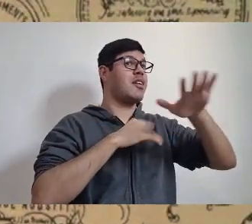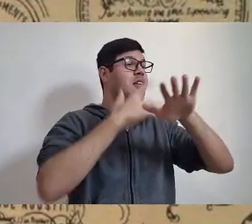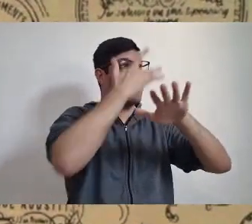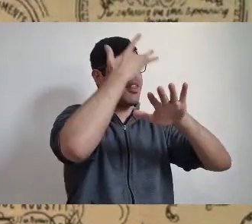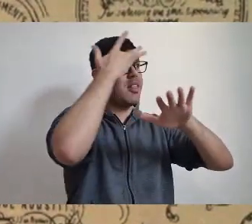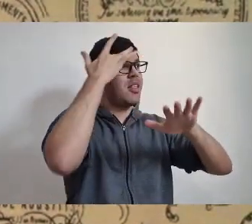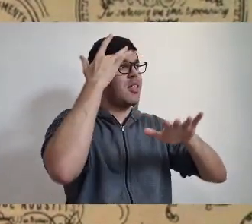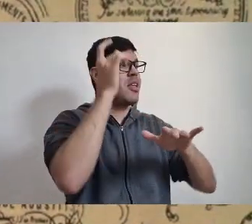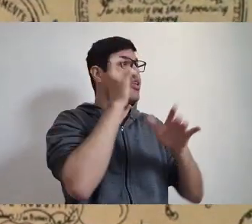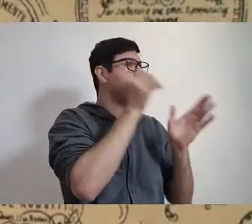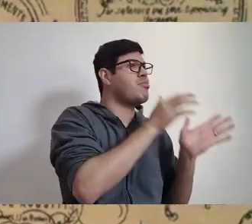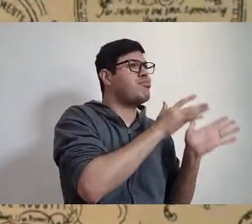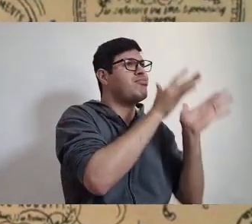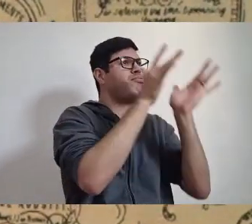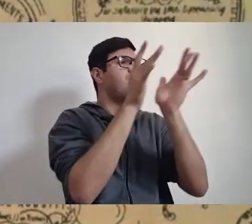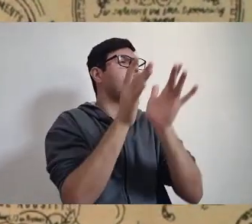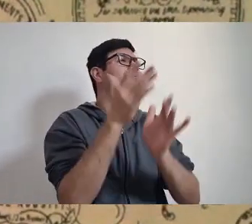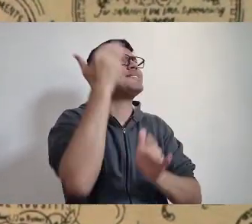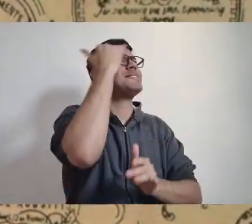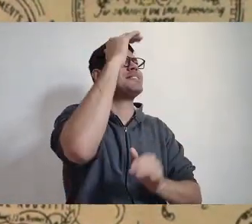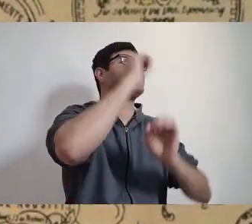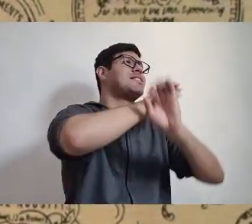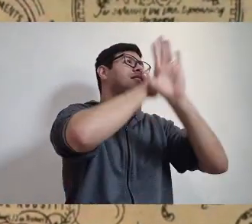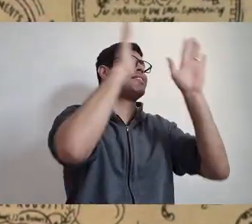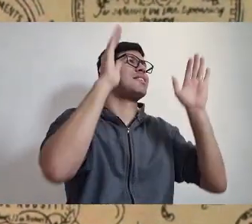população que nos acompanha. Muito bem. Obrigado pela